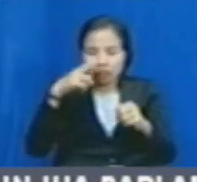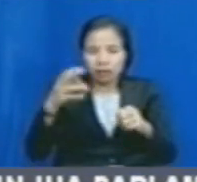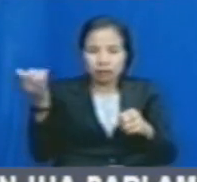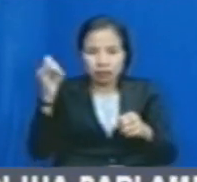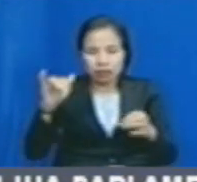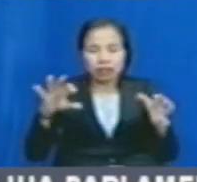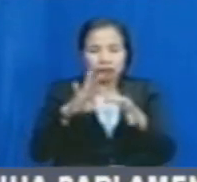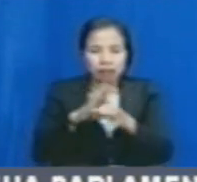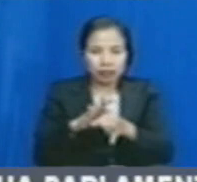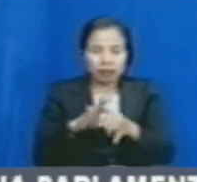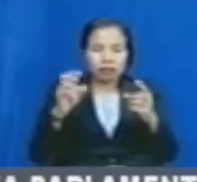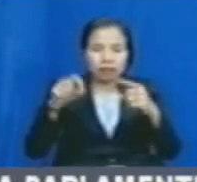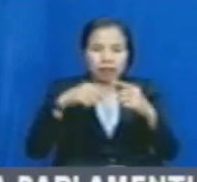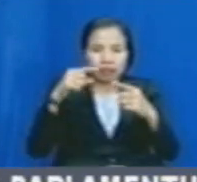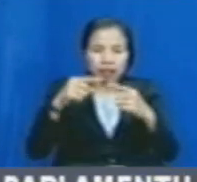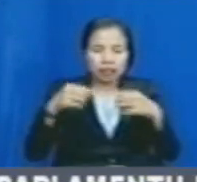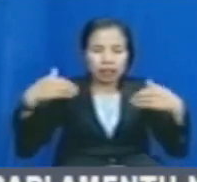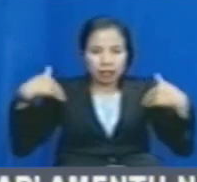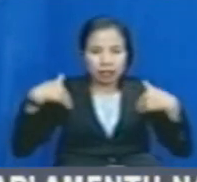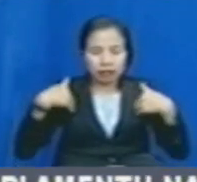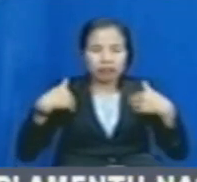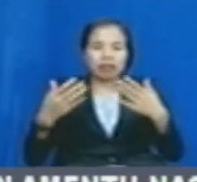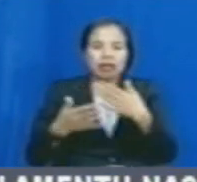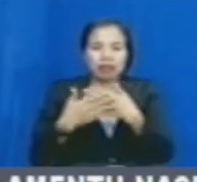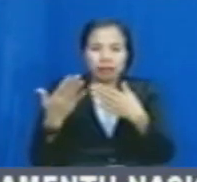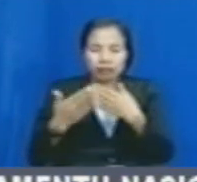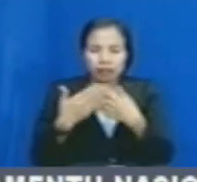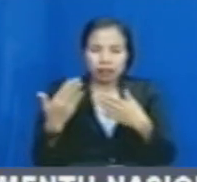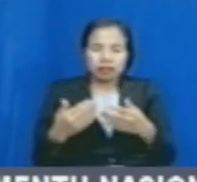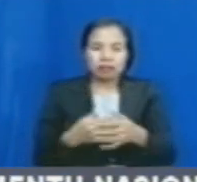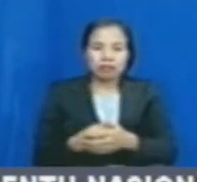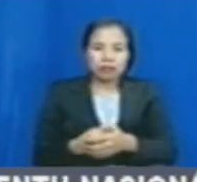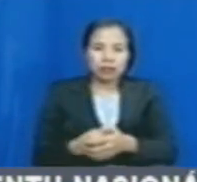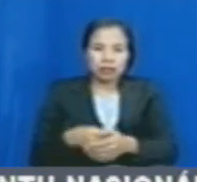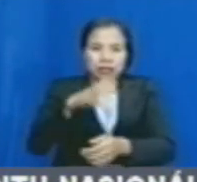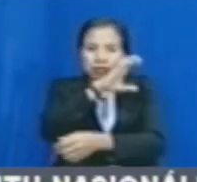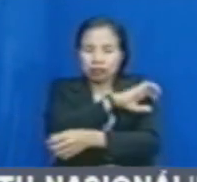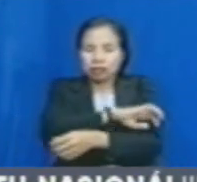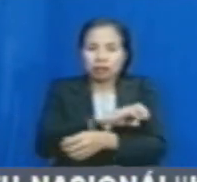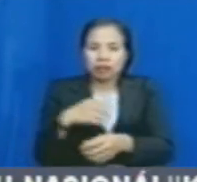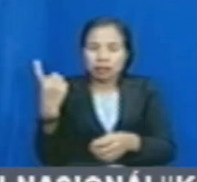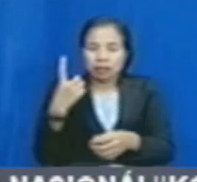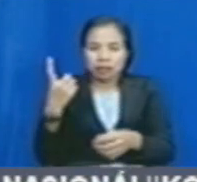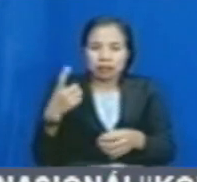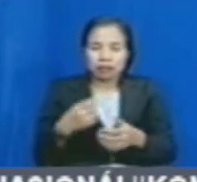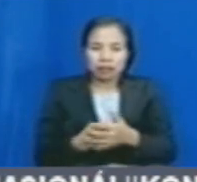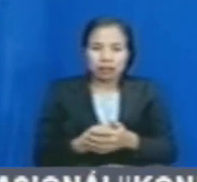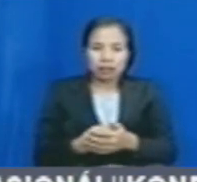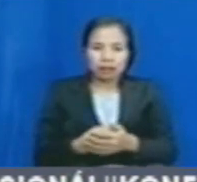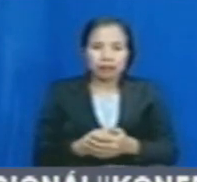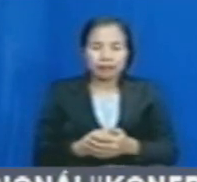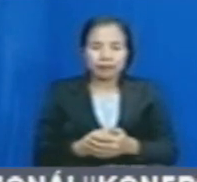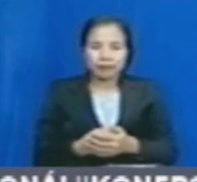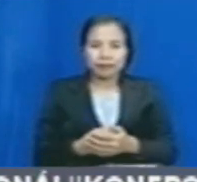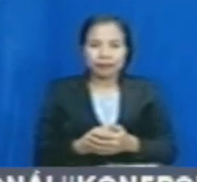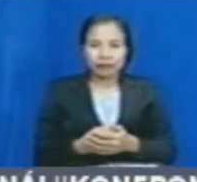membro. Sim. Wanira kono ya so ne ha fasil mos parte segurança dala Roma ou competente a